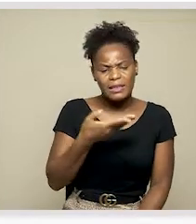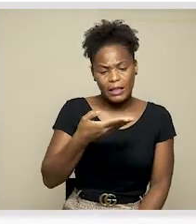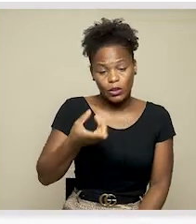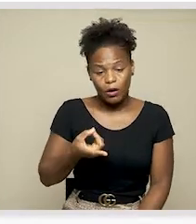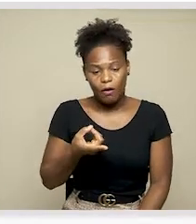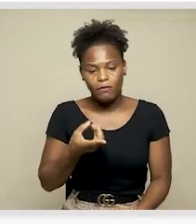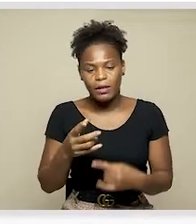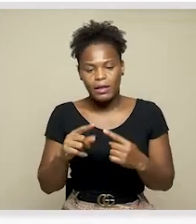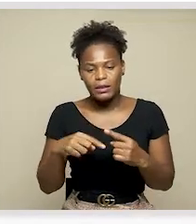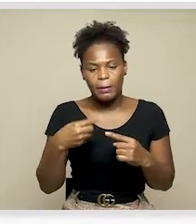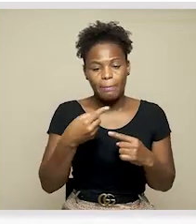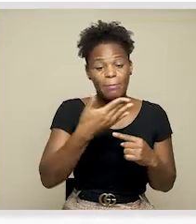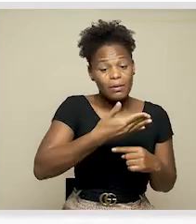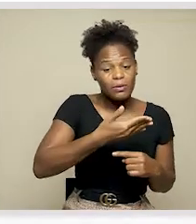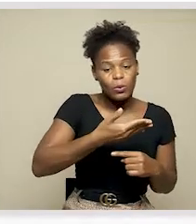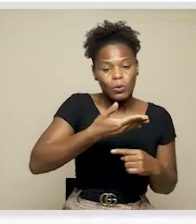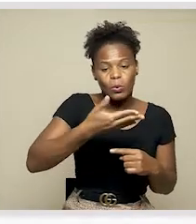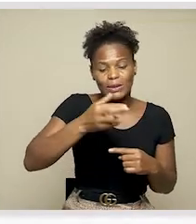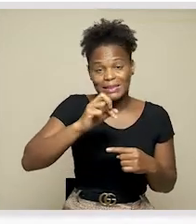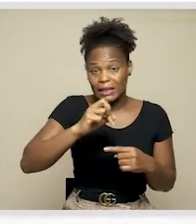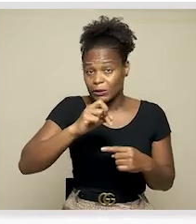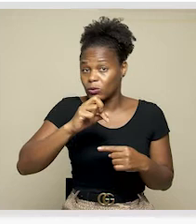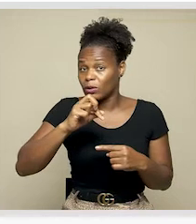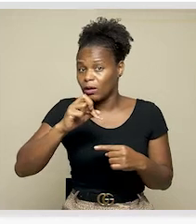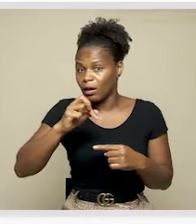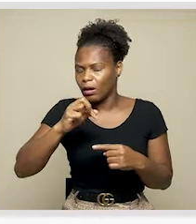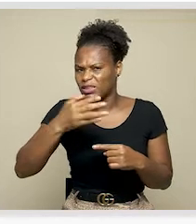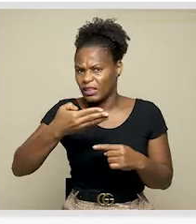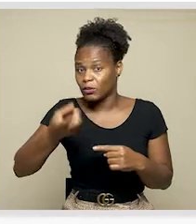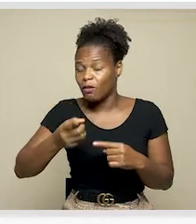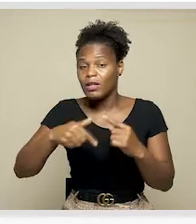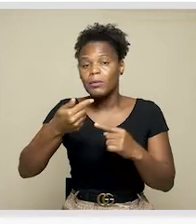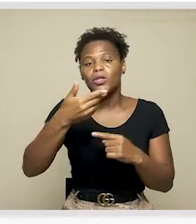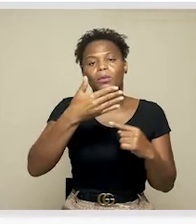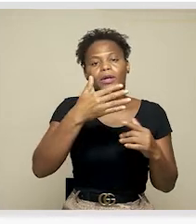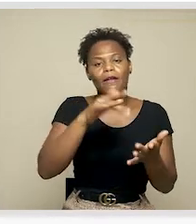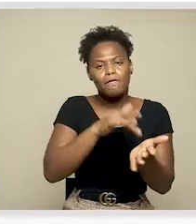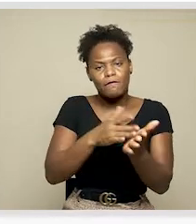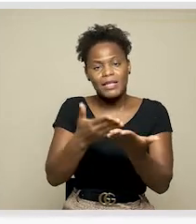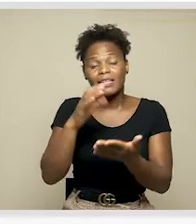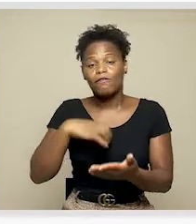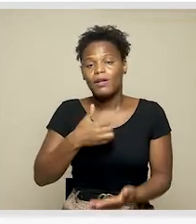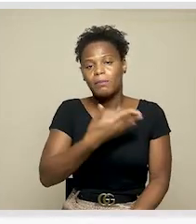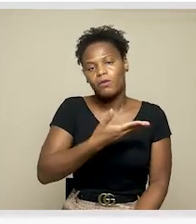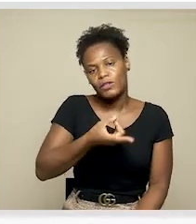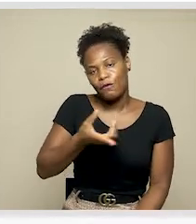1879, Eco de Cabo Verde, de 1880, Revista de Cabo Verde, de